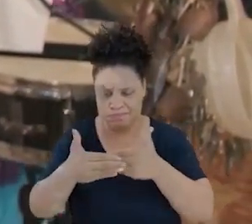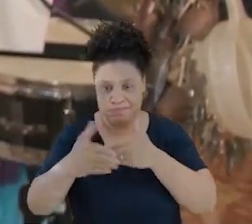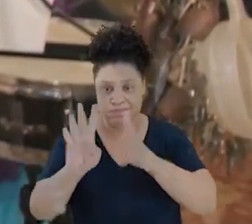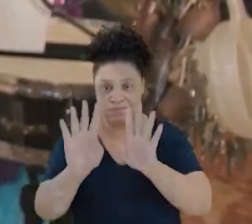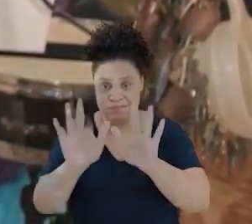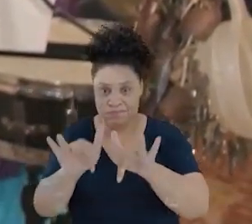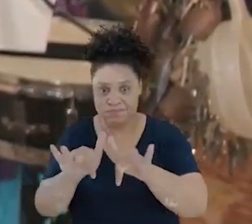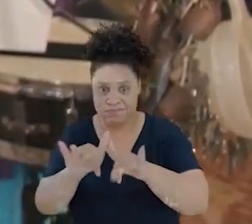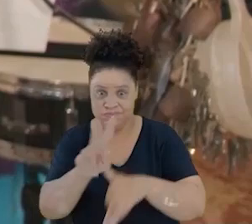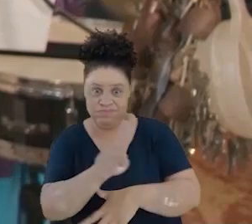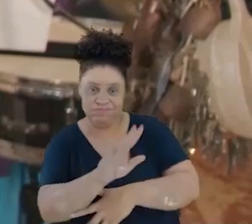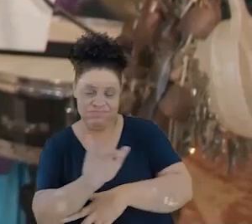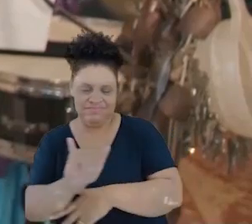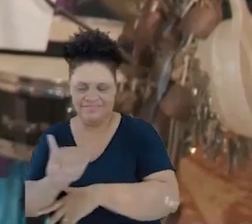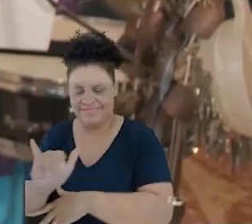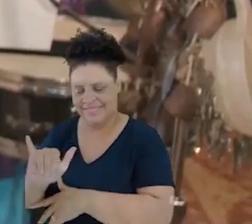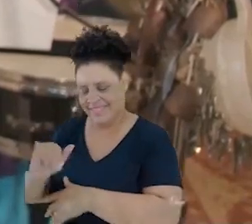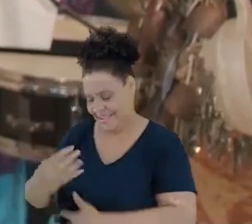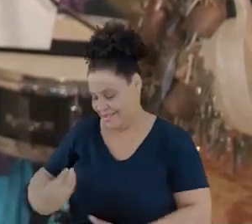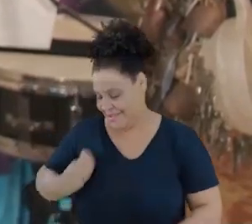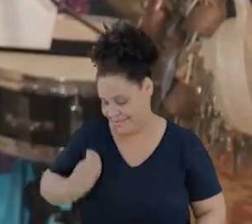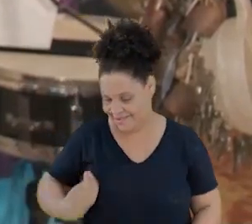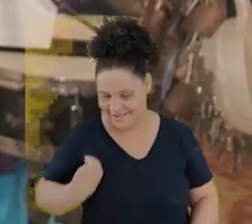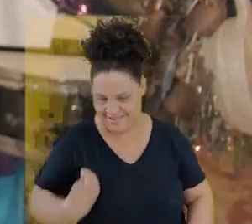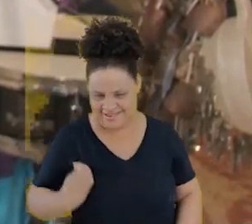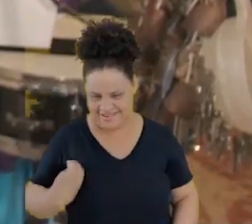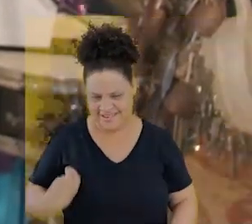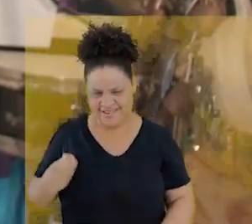Nessa terra, ai que me deram um bocadinho